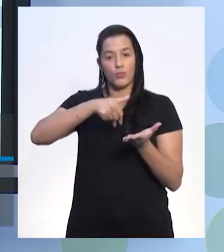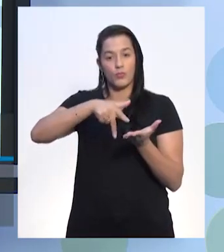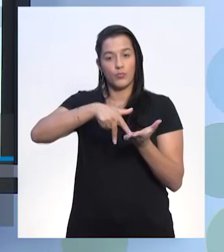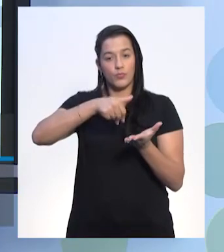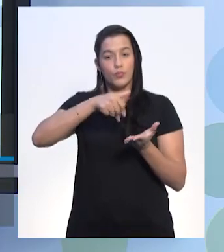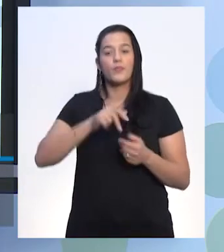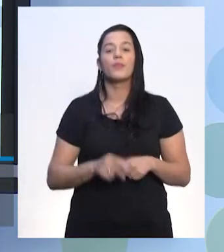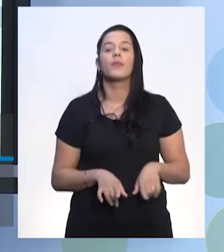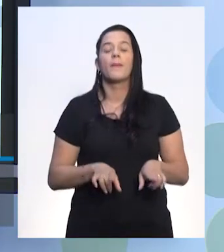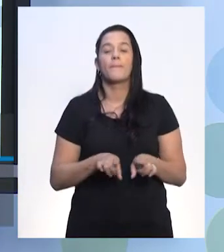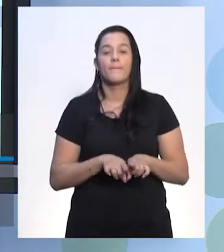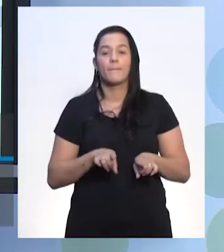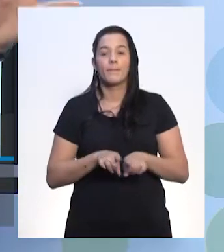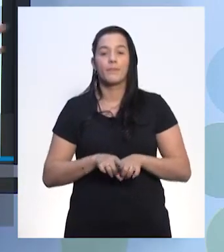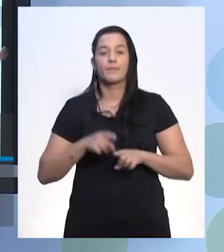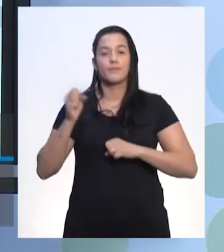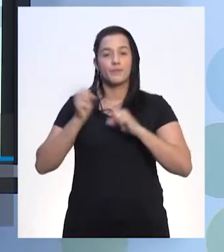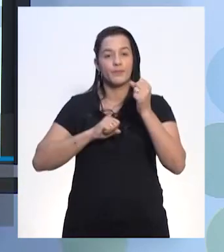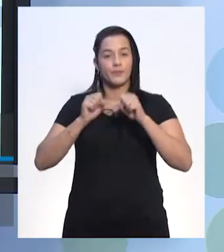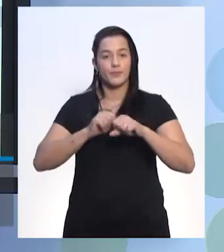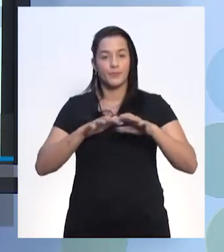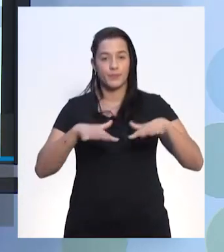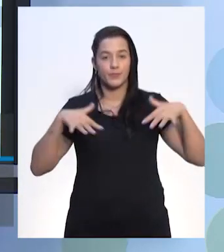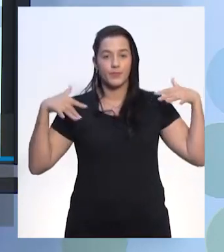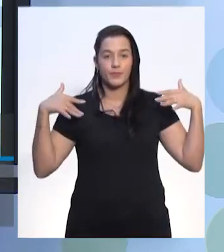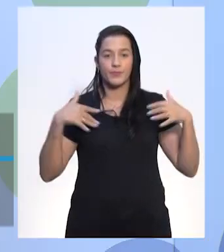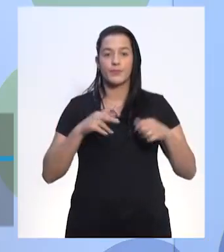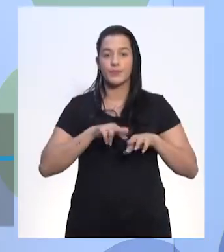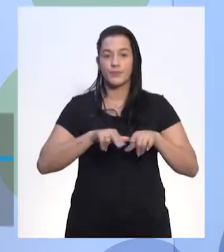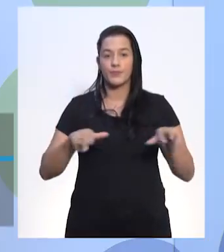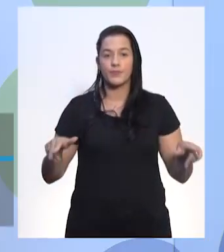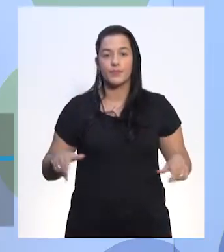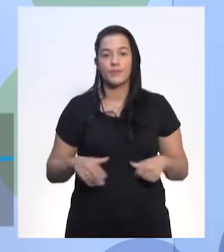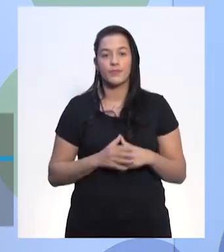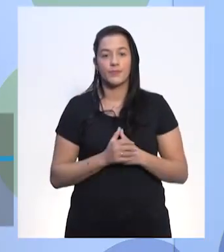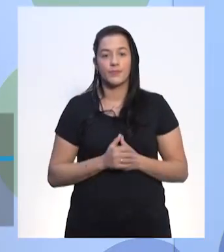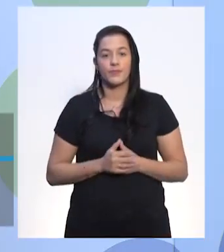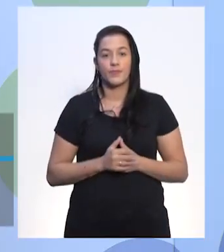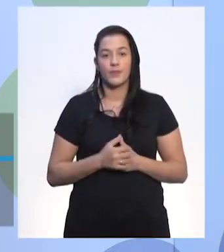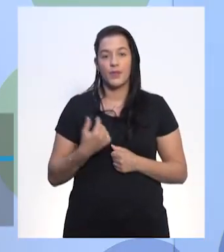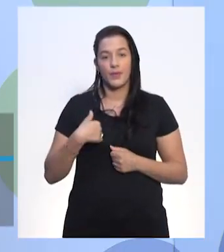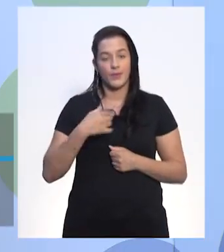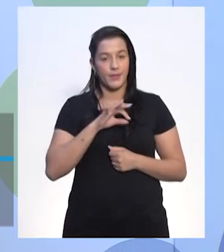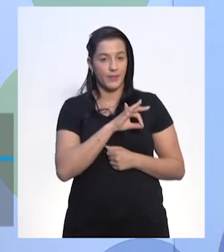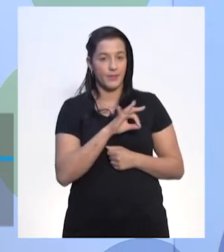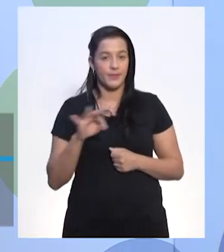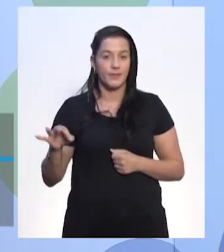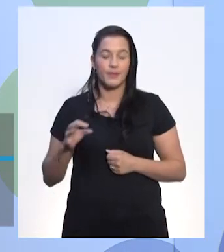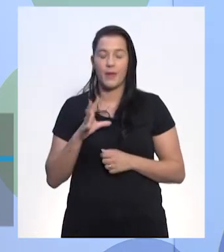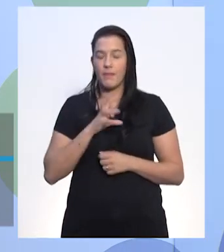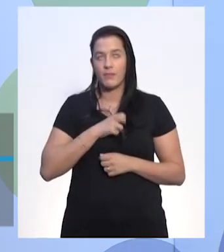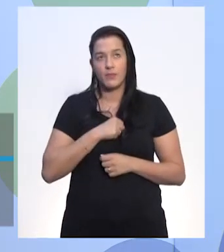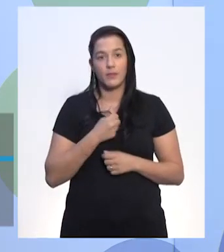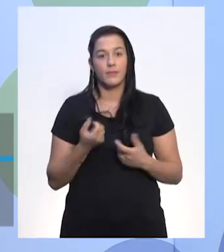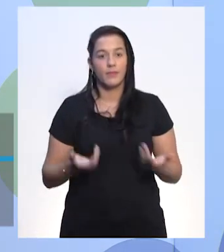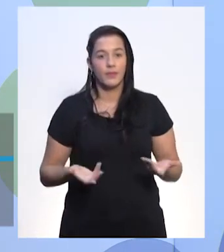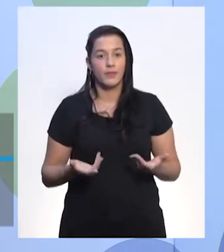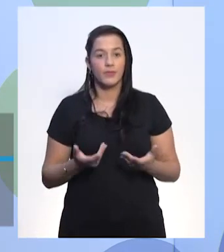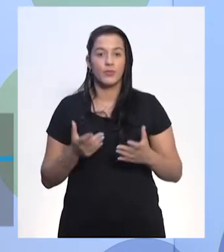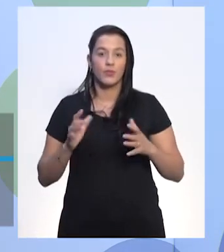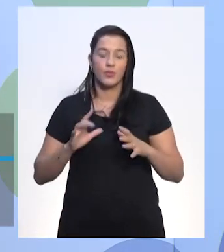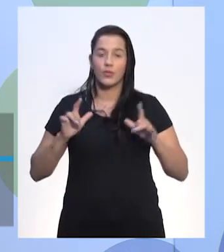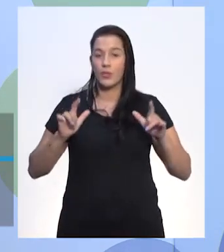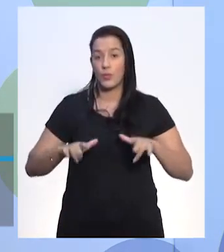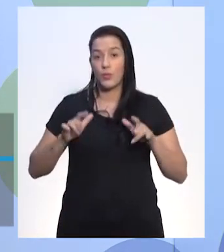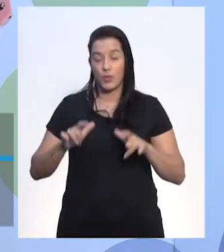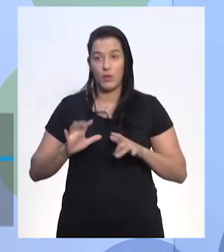ginásios poliesportivos, academias. E aí, Ju? O que você acha? Adoraria, né? Geralmente isso acontece nos parques, né? Tem